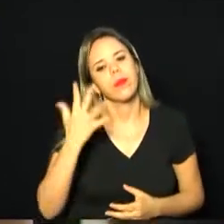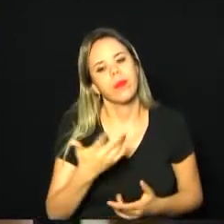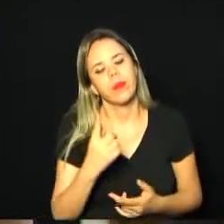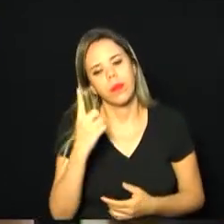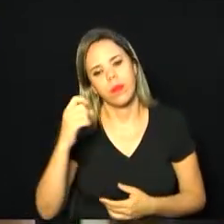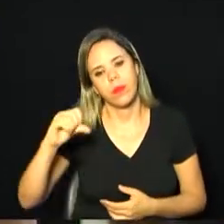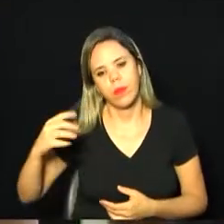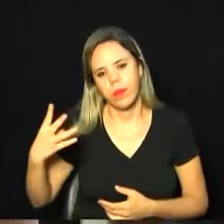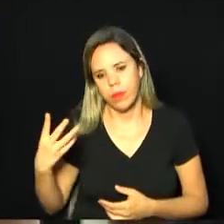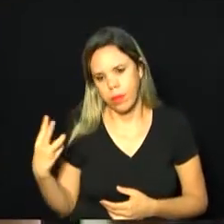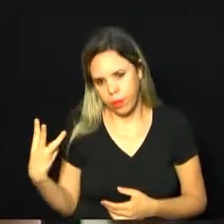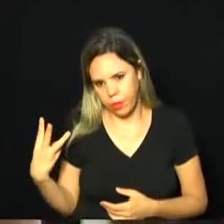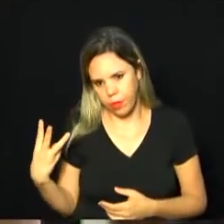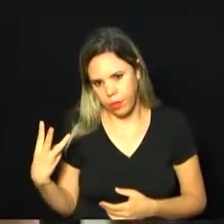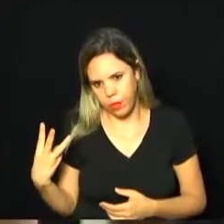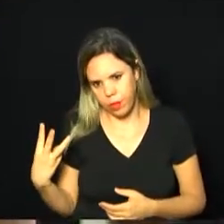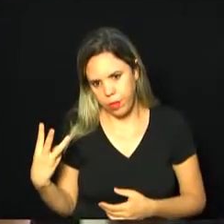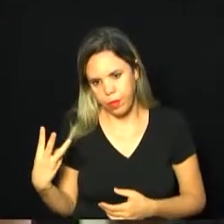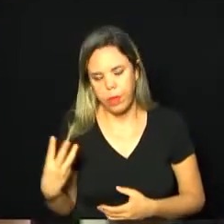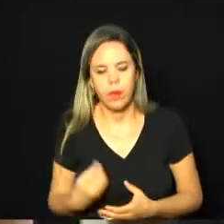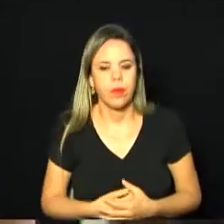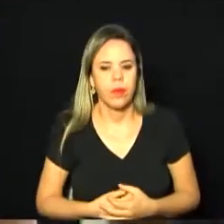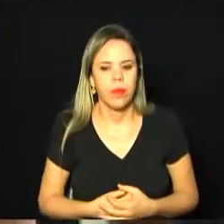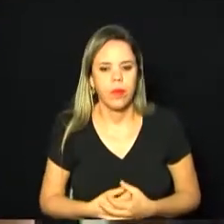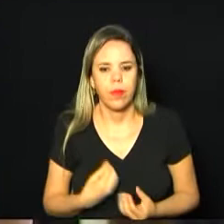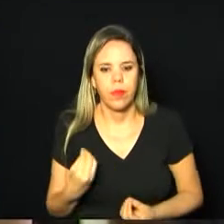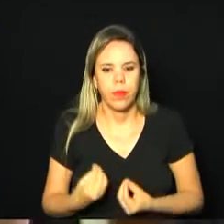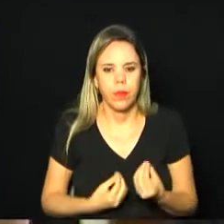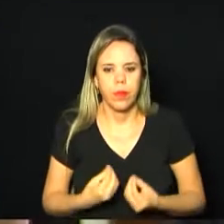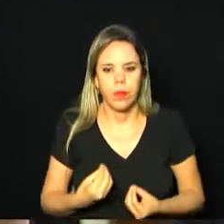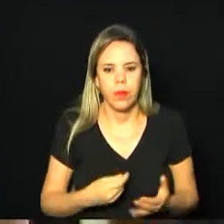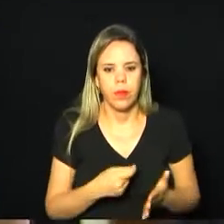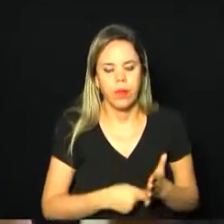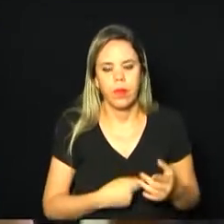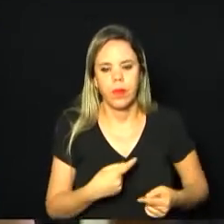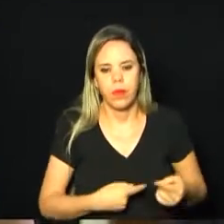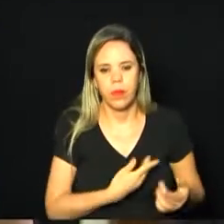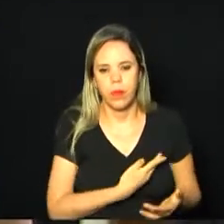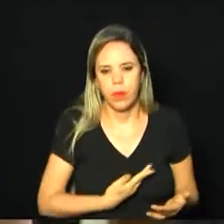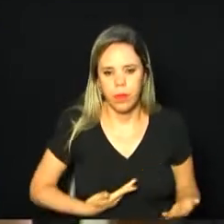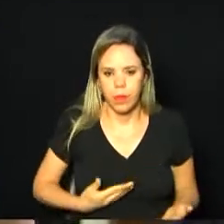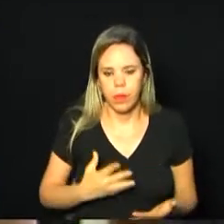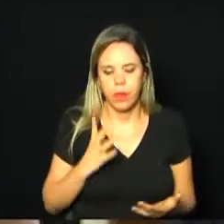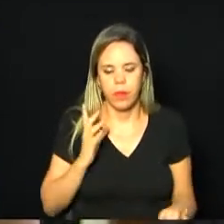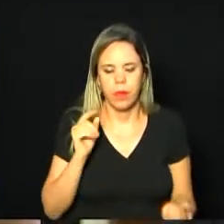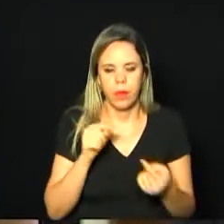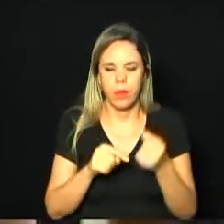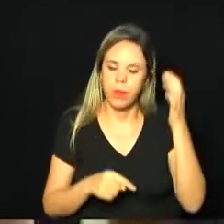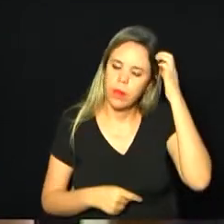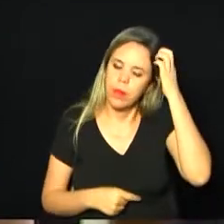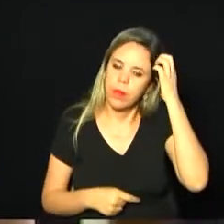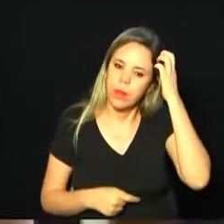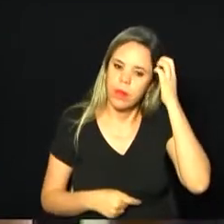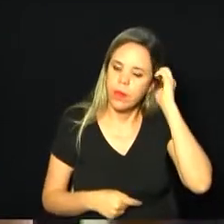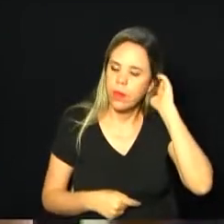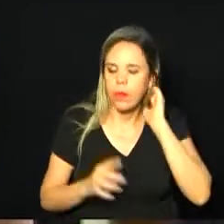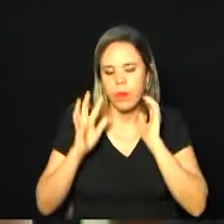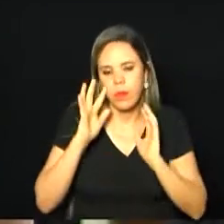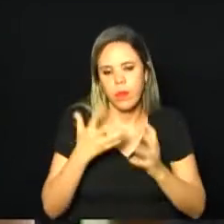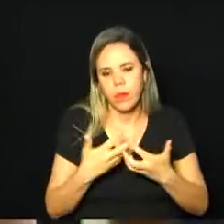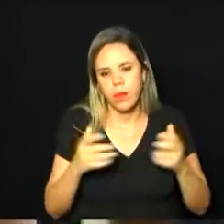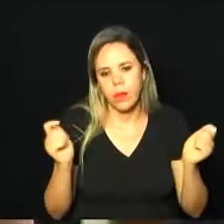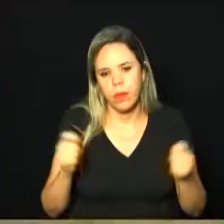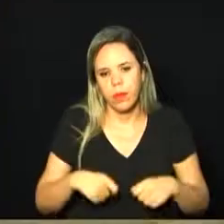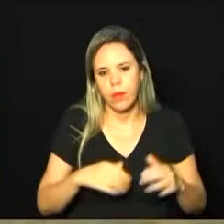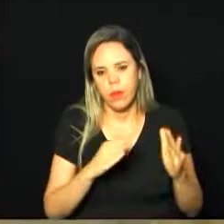em 1943 como uma política pública que pretende a Sanear